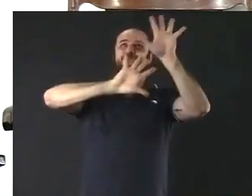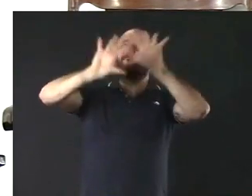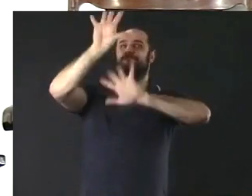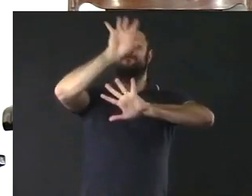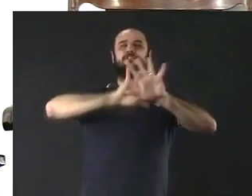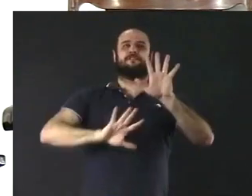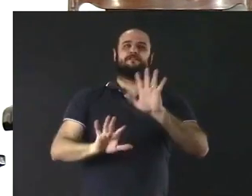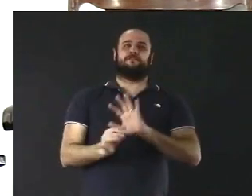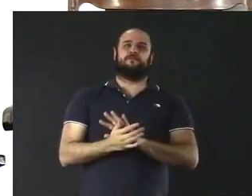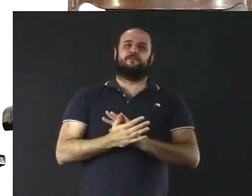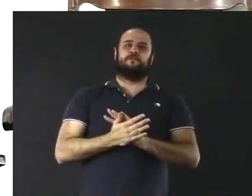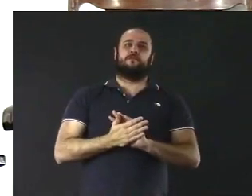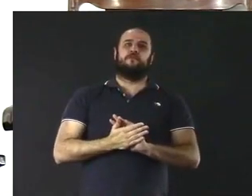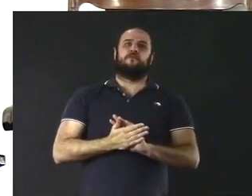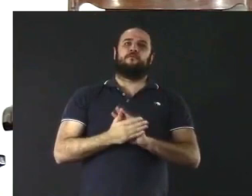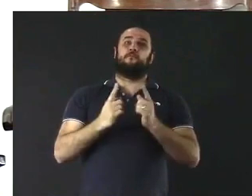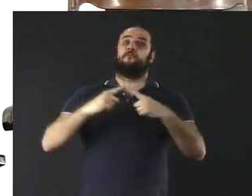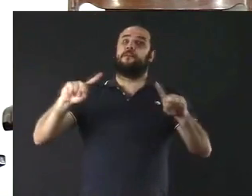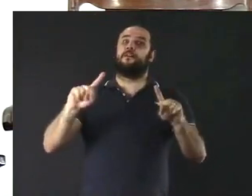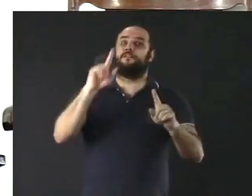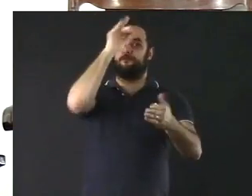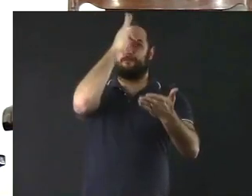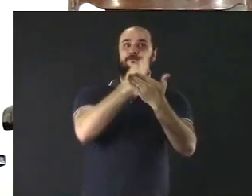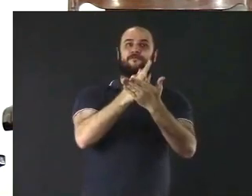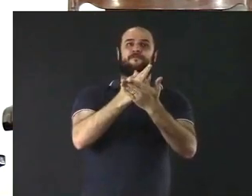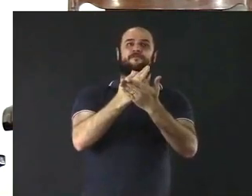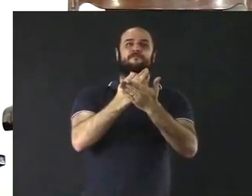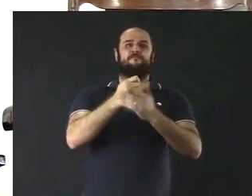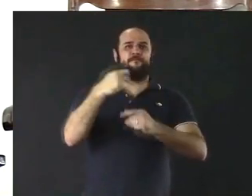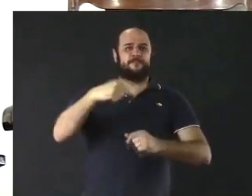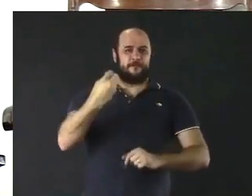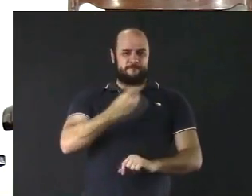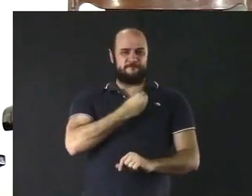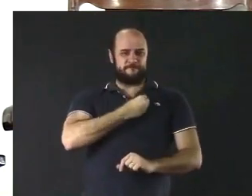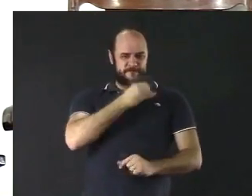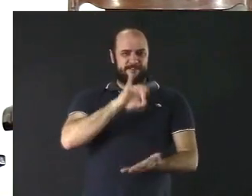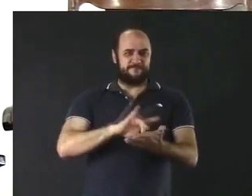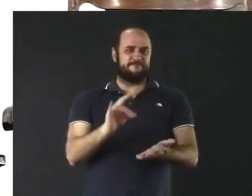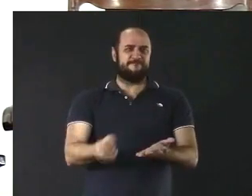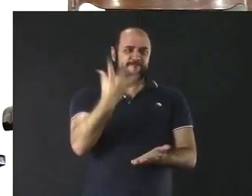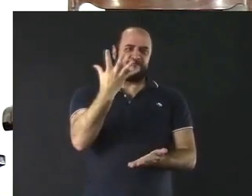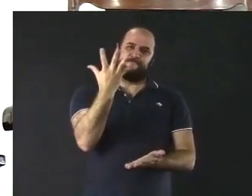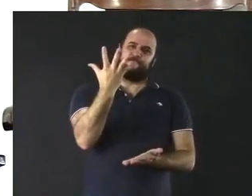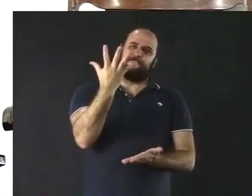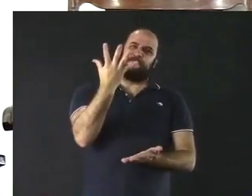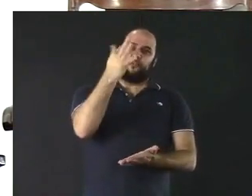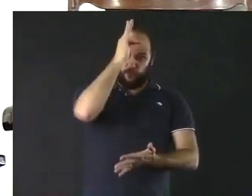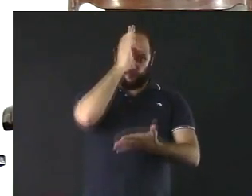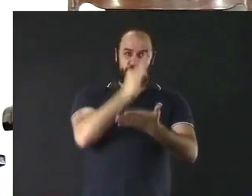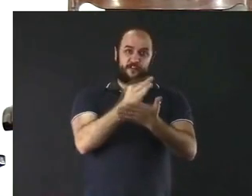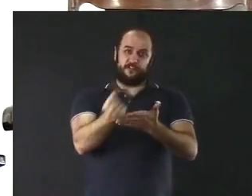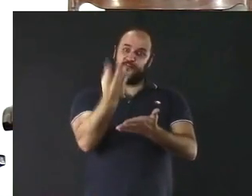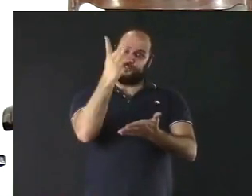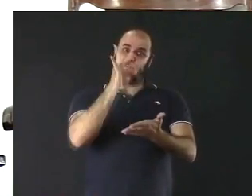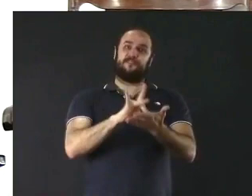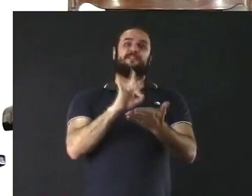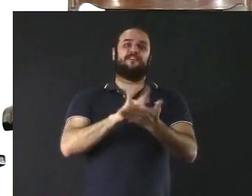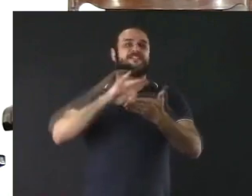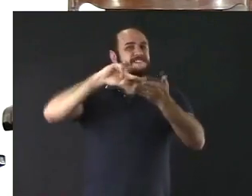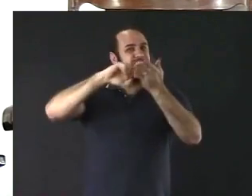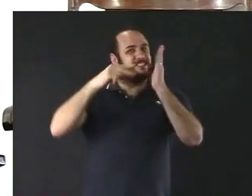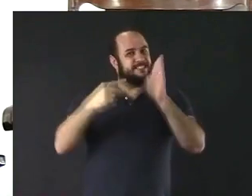fé, ela deve ser vivenciada na prática, e essa fé na prática é de fato viver